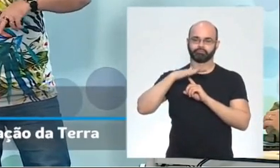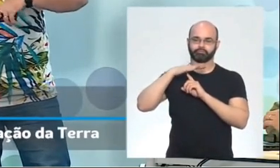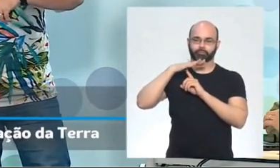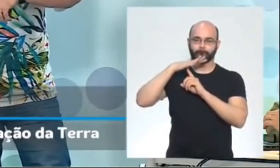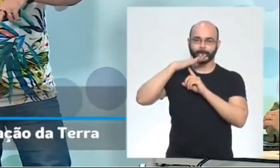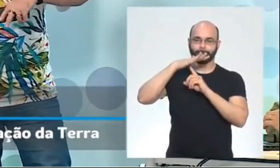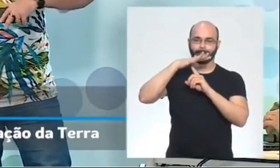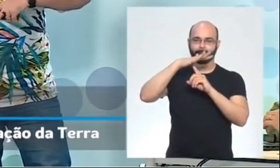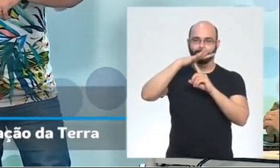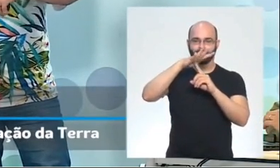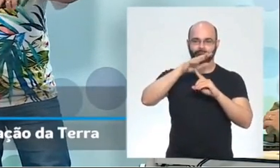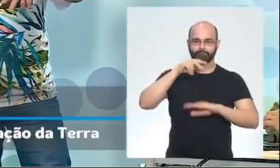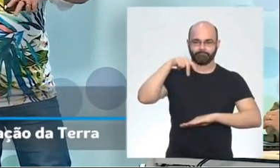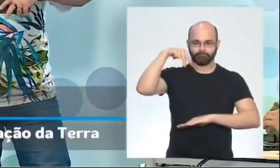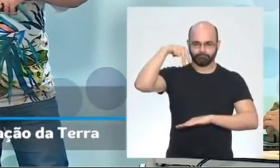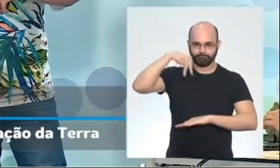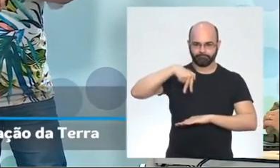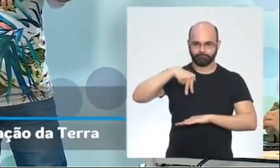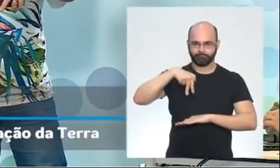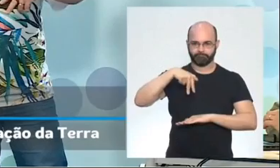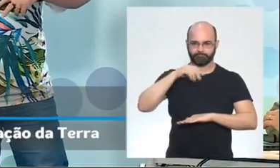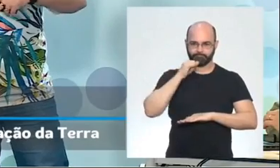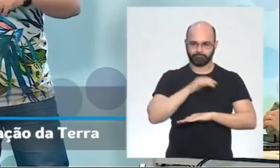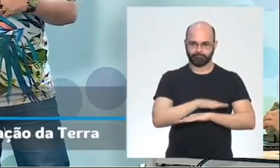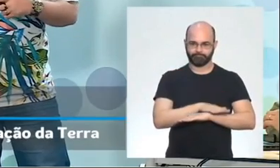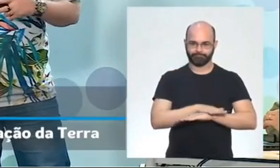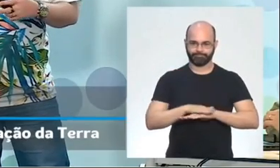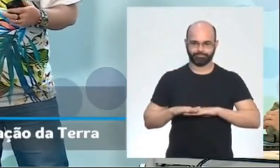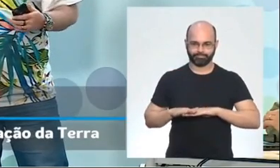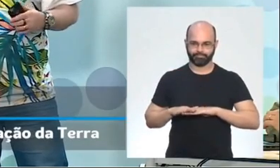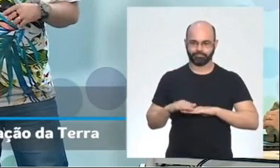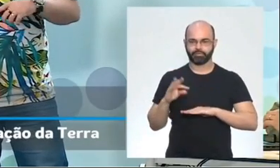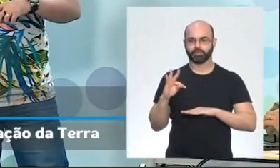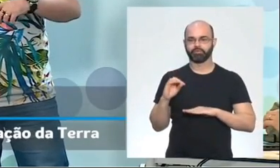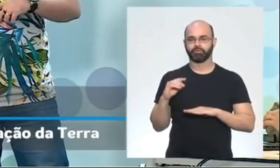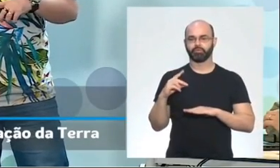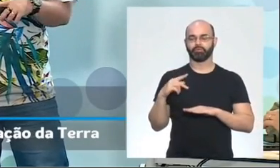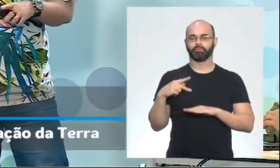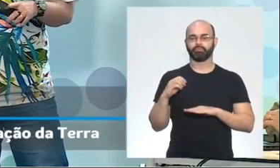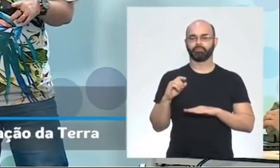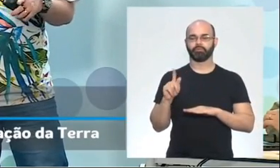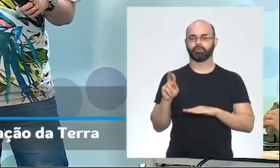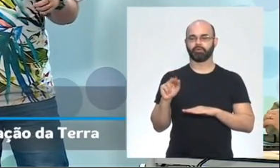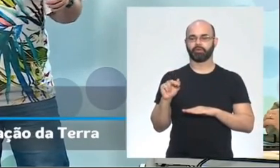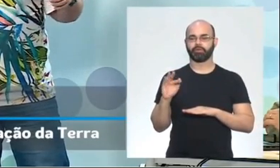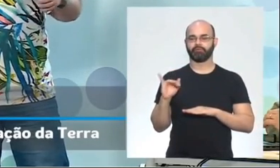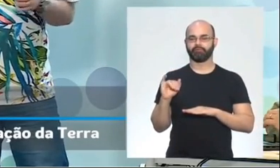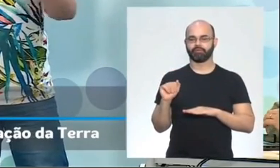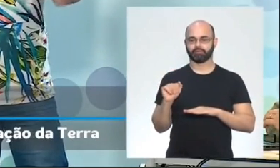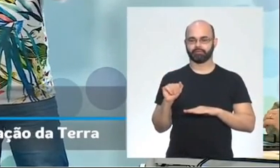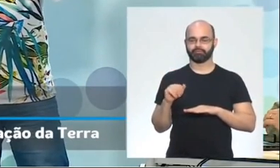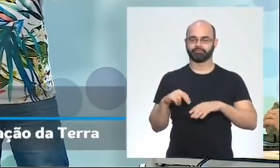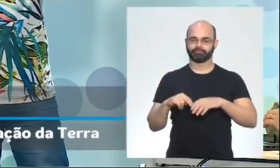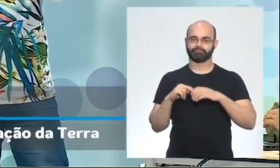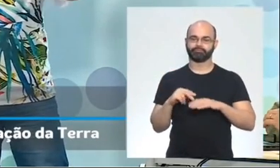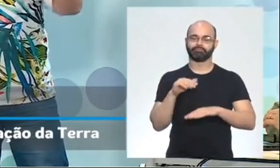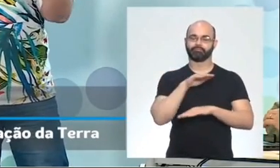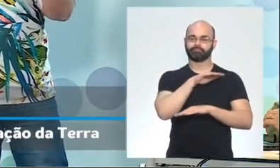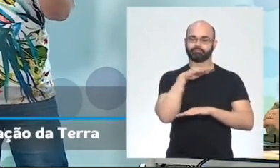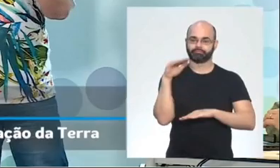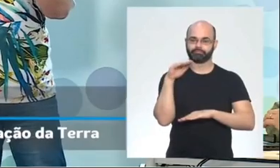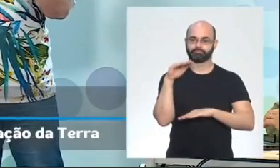gente observa, né, essa topografia do relevo. Por isso que ela tem, né, a parte do